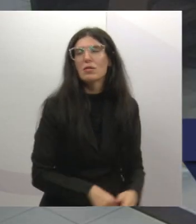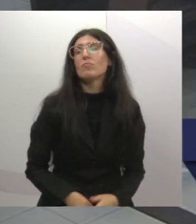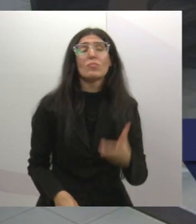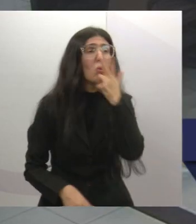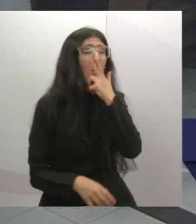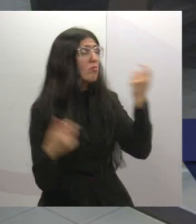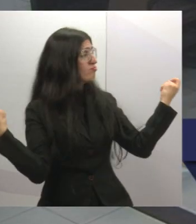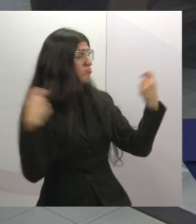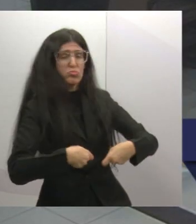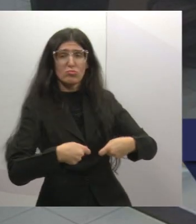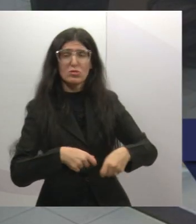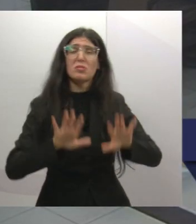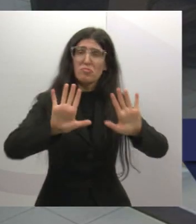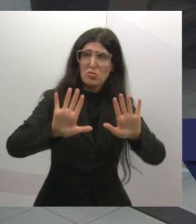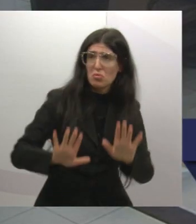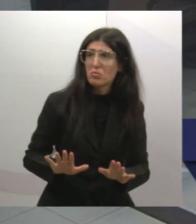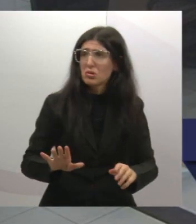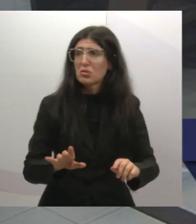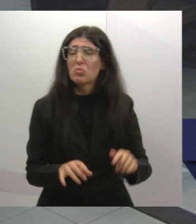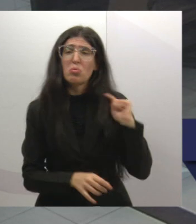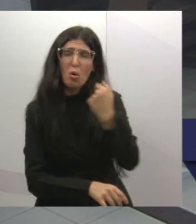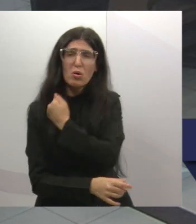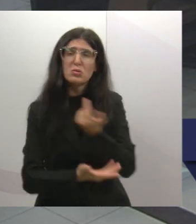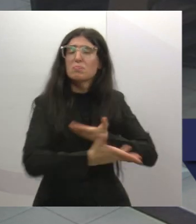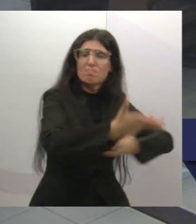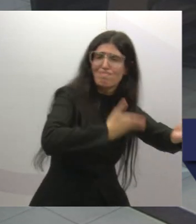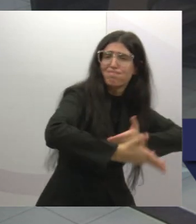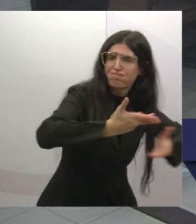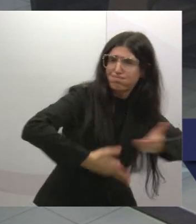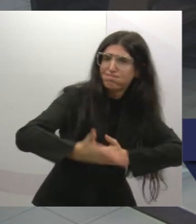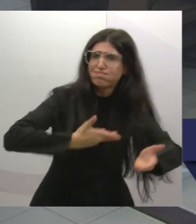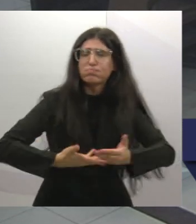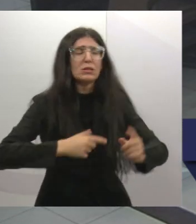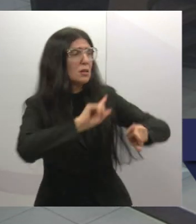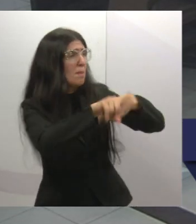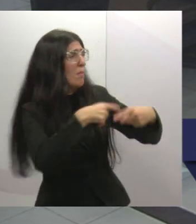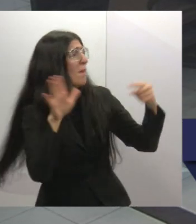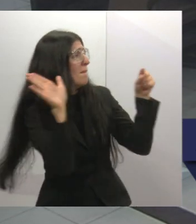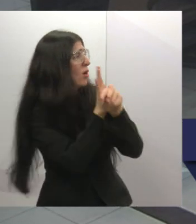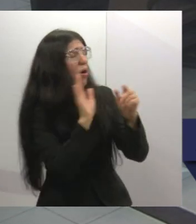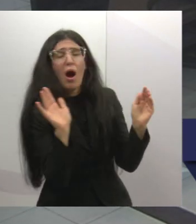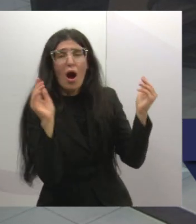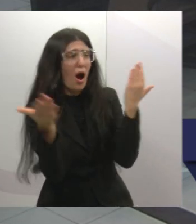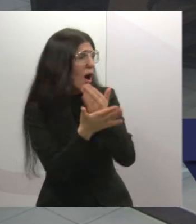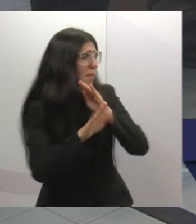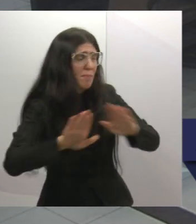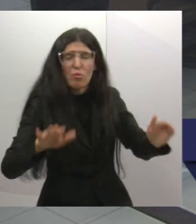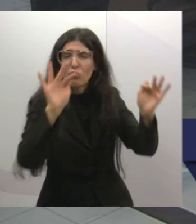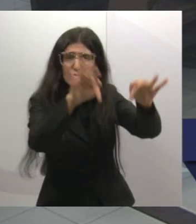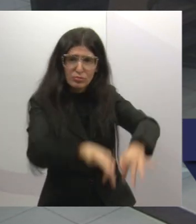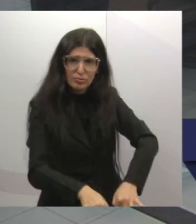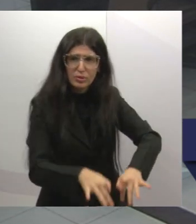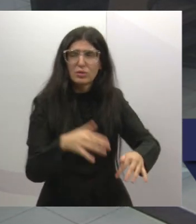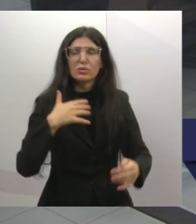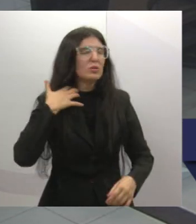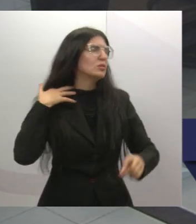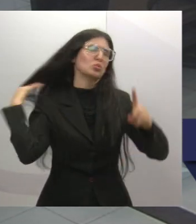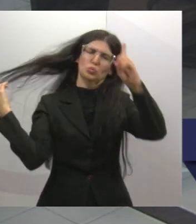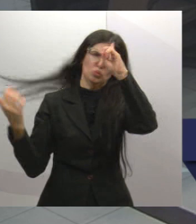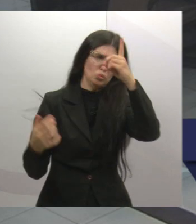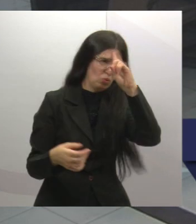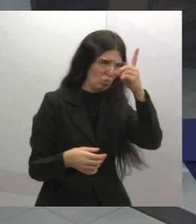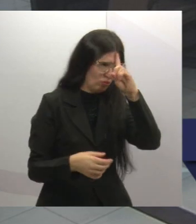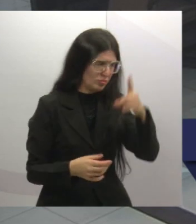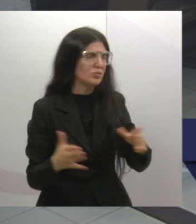assim, se a vereadora não se importar, depois, finalizando aqui as perguntas, você pode estar entrando em contato e tirando de forma particular